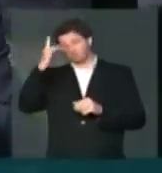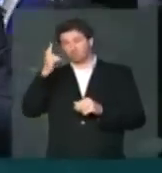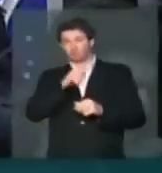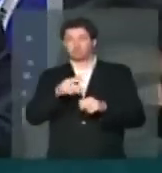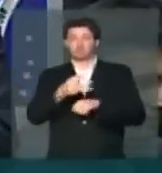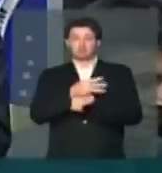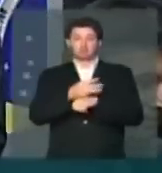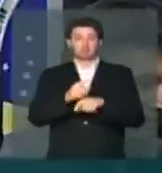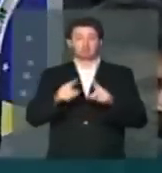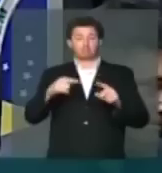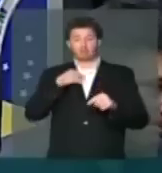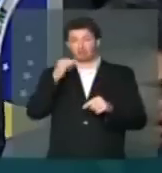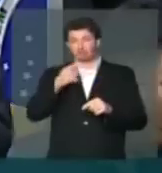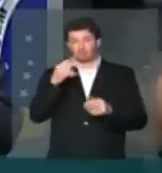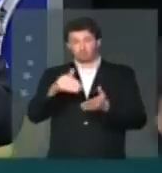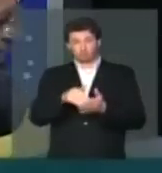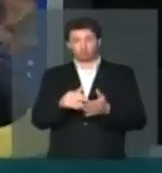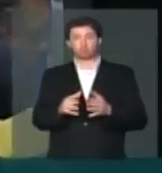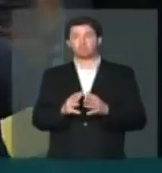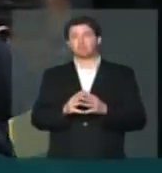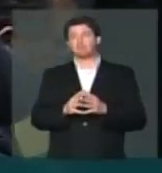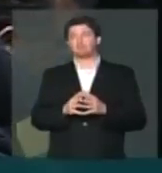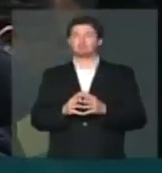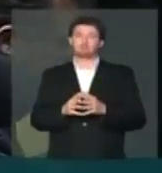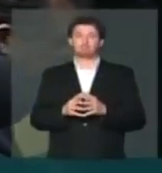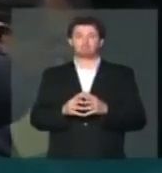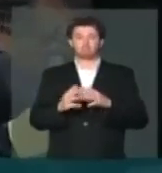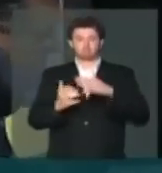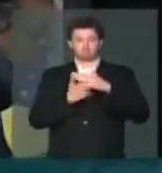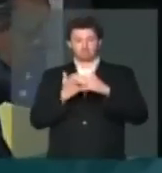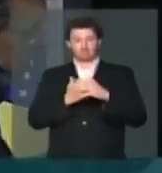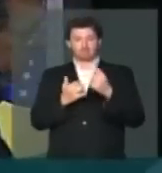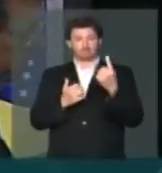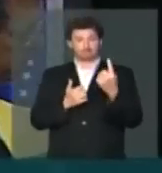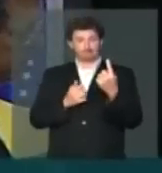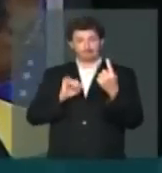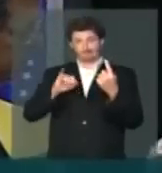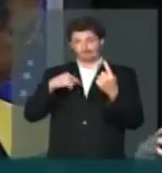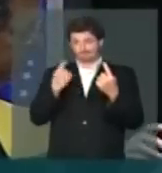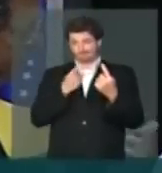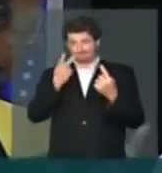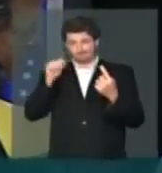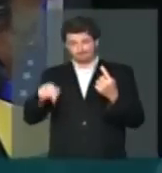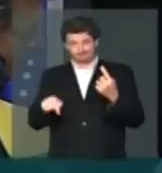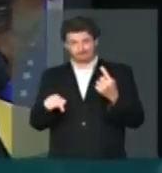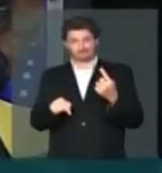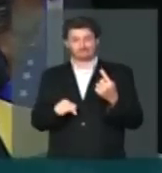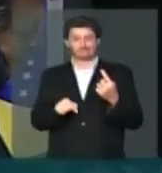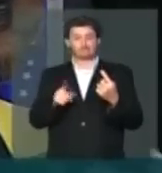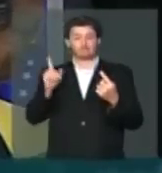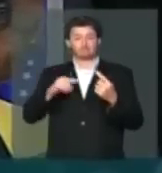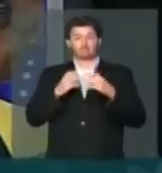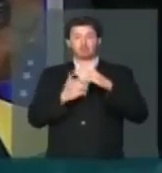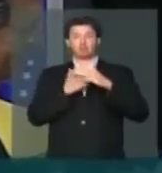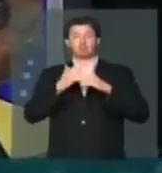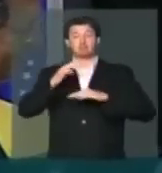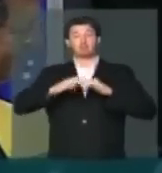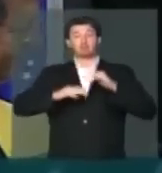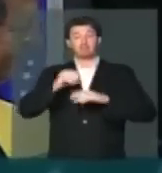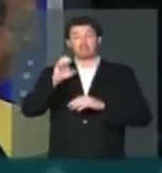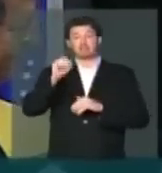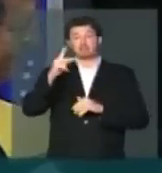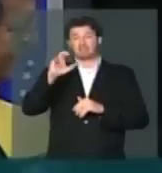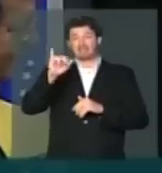terceirizados. Mas o que eu queria dizer, por último, é que uma empresa, se nós estamos falando de uma empresa